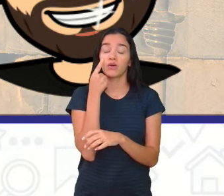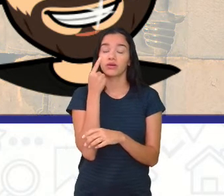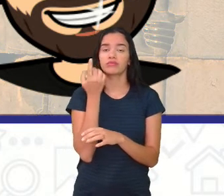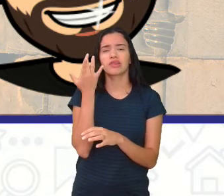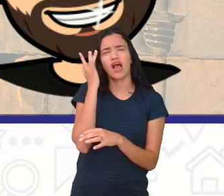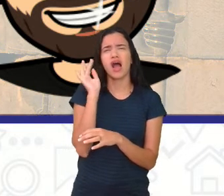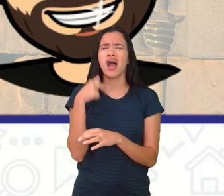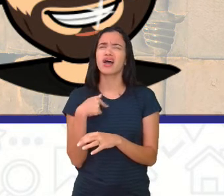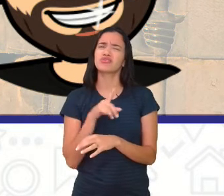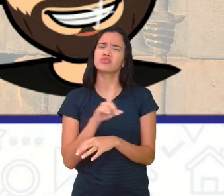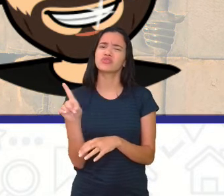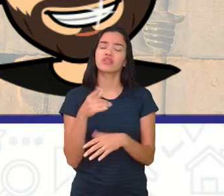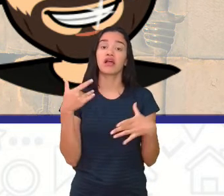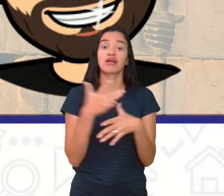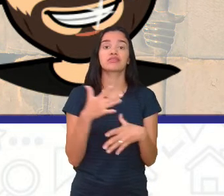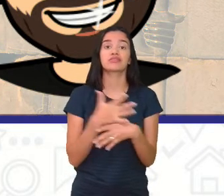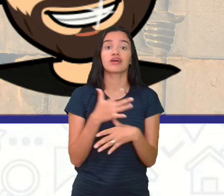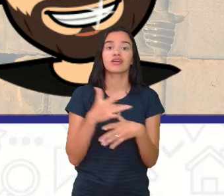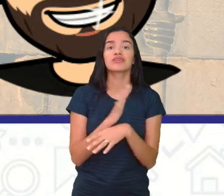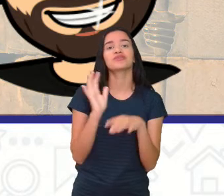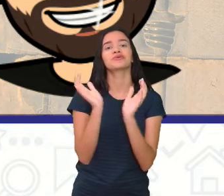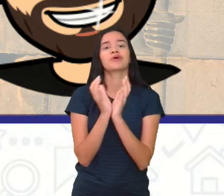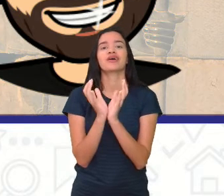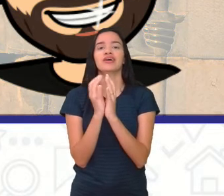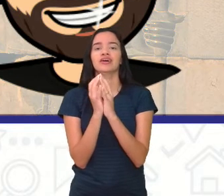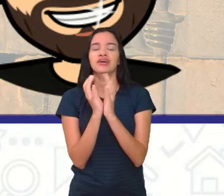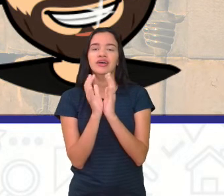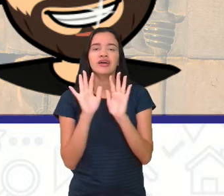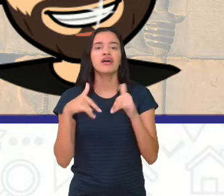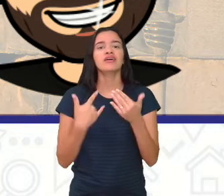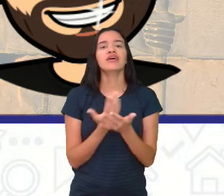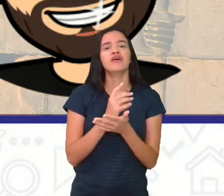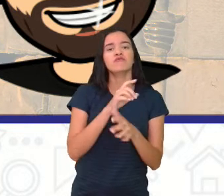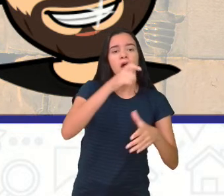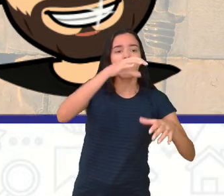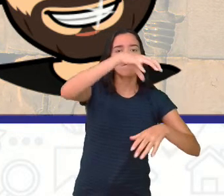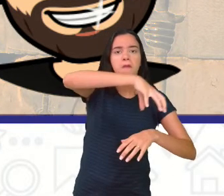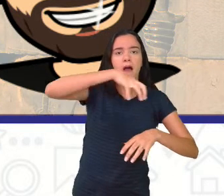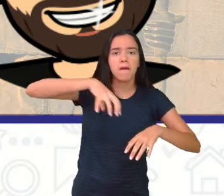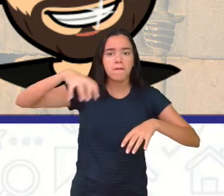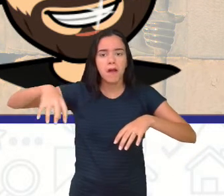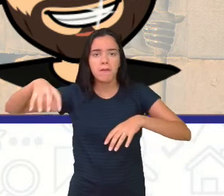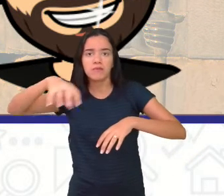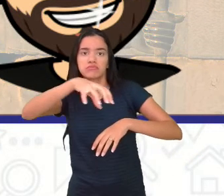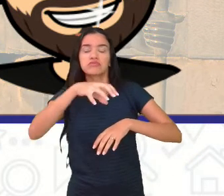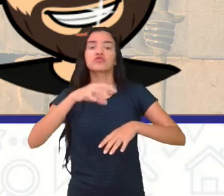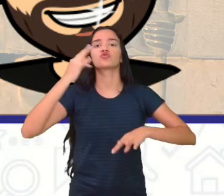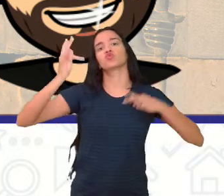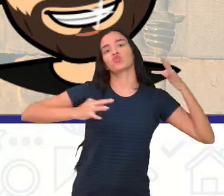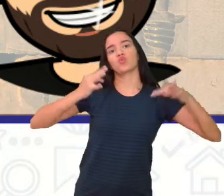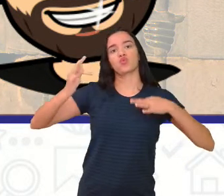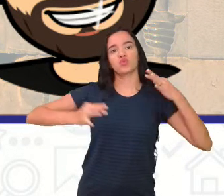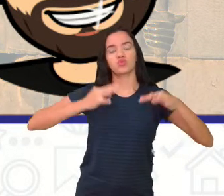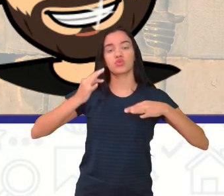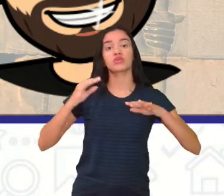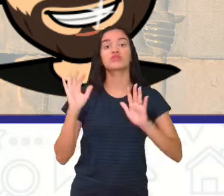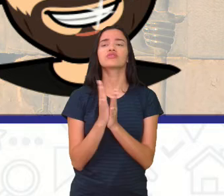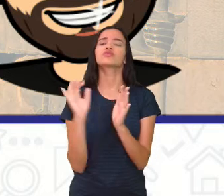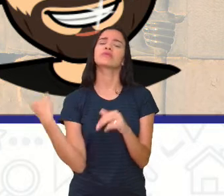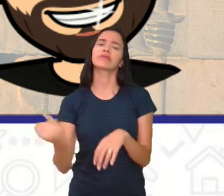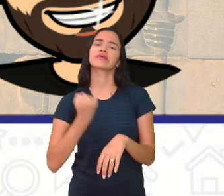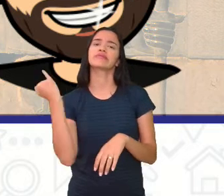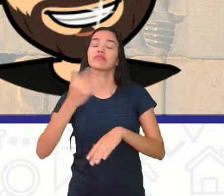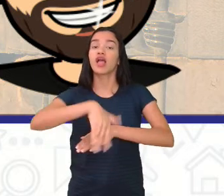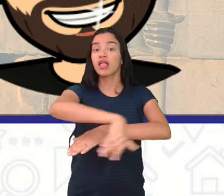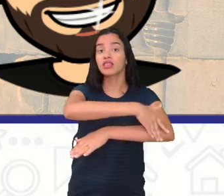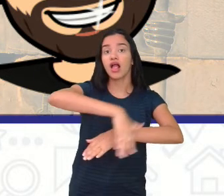acha que não, a cidade do Recife ela é cheia de pontos turísticos, né? E pontos importantes, como por exemplo a sinagoga, né, da Rua do